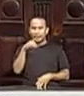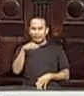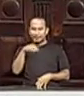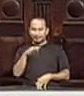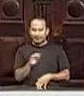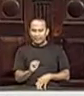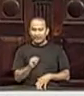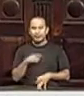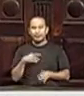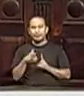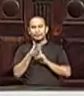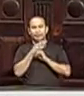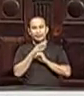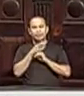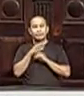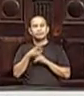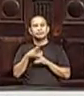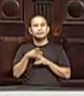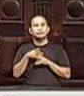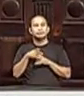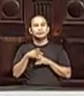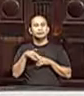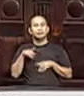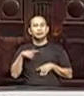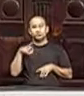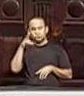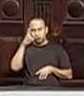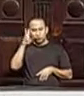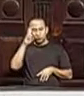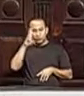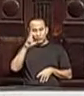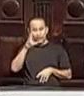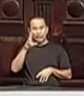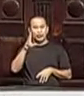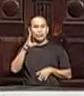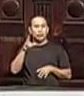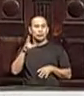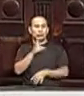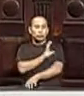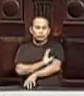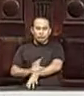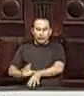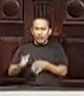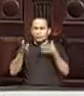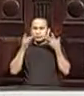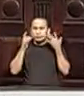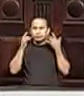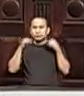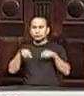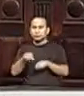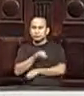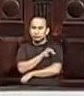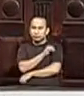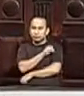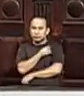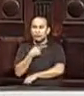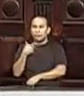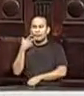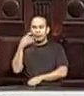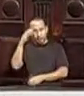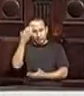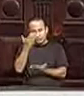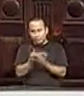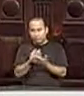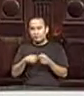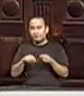de Defesa e Proteção do Patrimônio Histórico, Artístico e Cultural do Rio de Janeiro, aqui nesse plenário, e acredito que nós vamos fazer